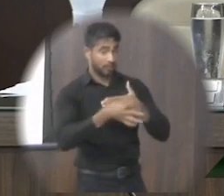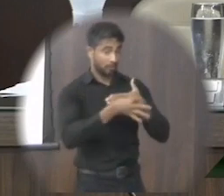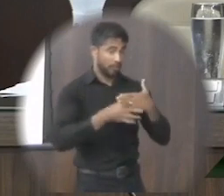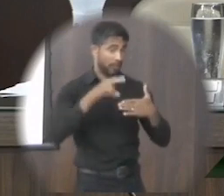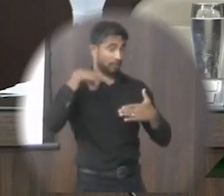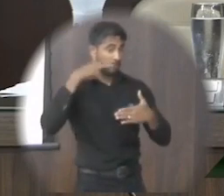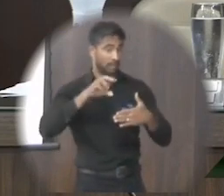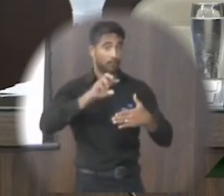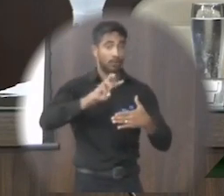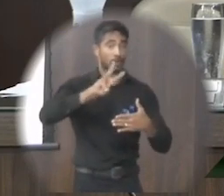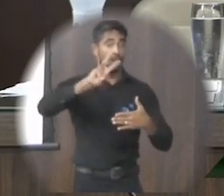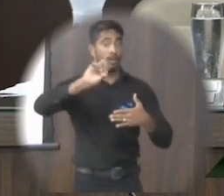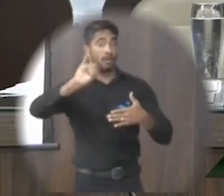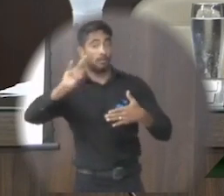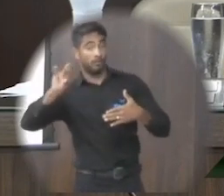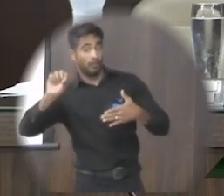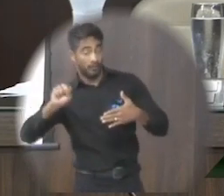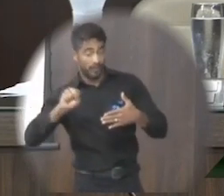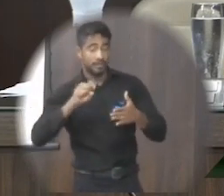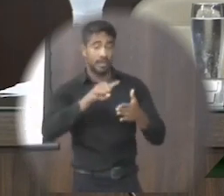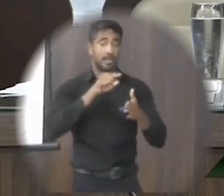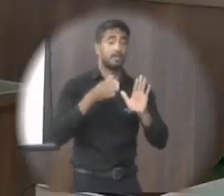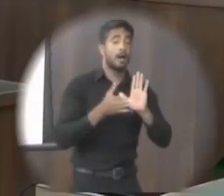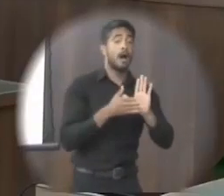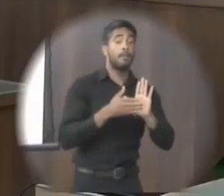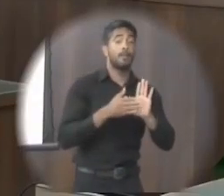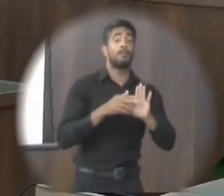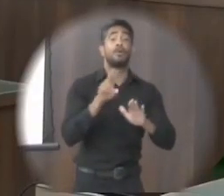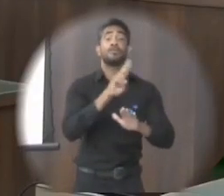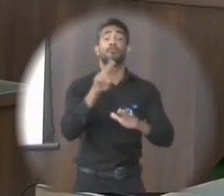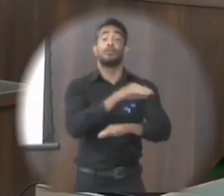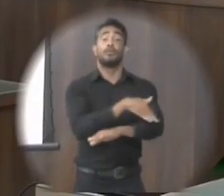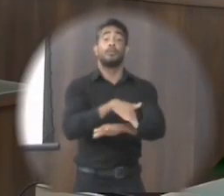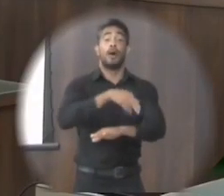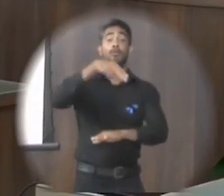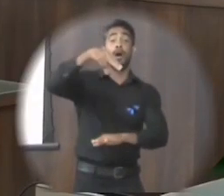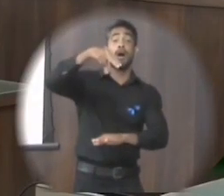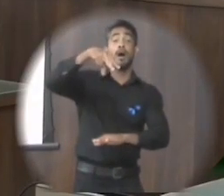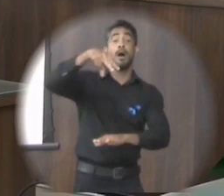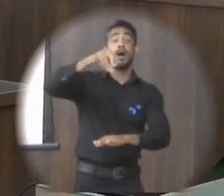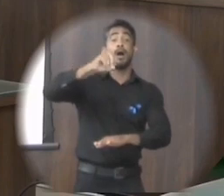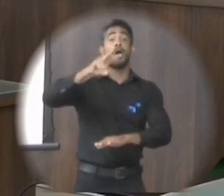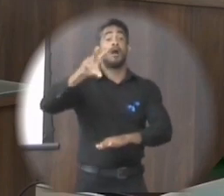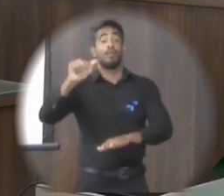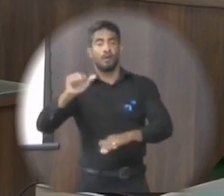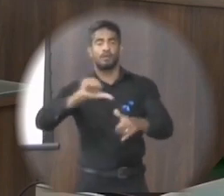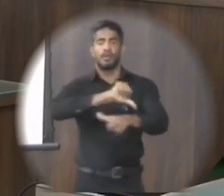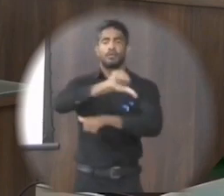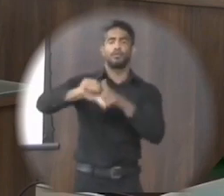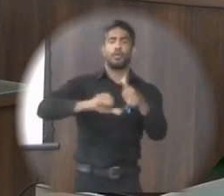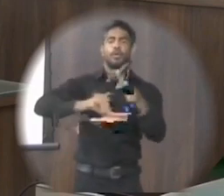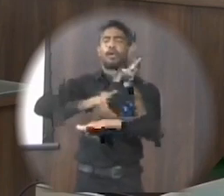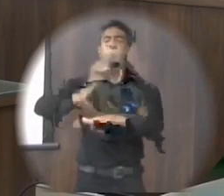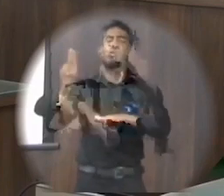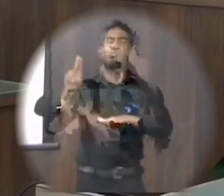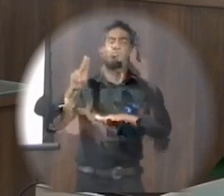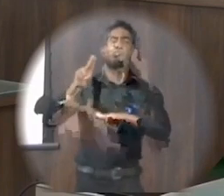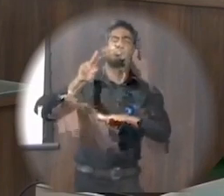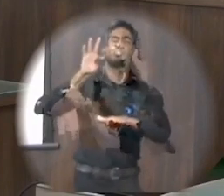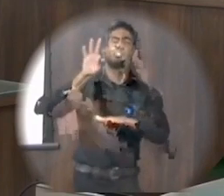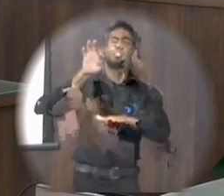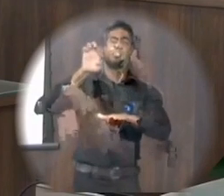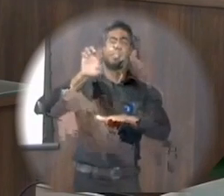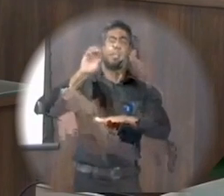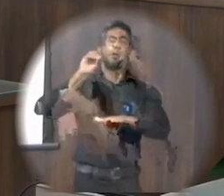vereador Wyris Carlos Lopes. A proposição visa denominar Rua Nova, na comunidade Jacarezinho, de Rua Teófina Balbina de